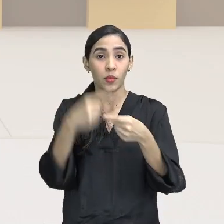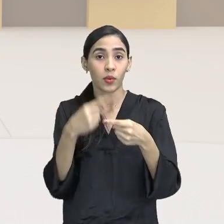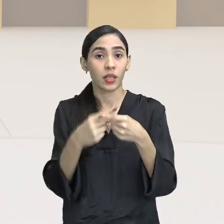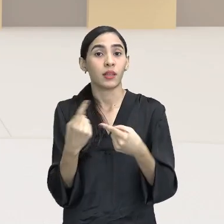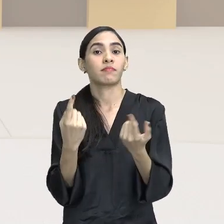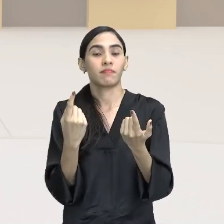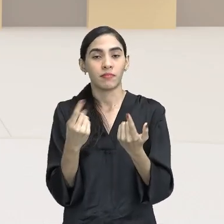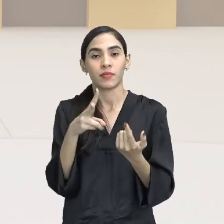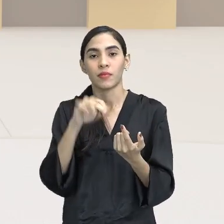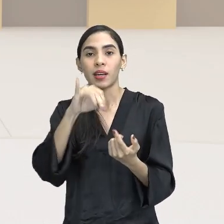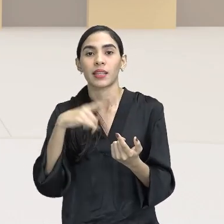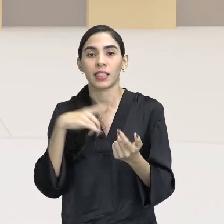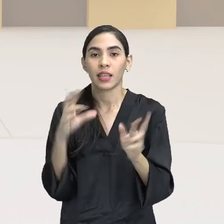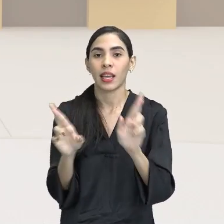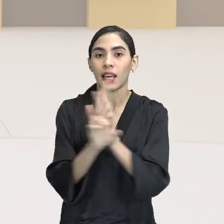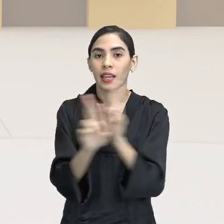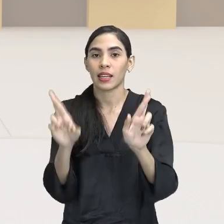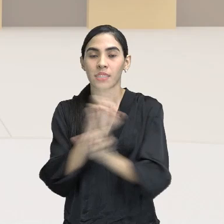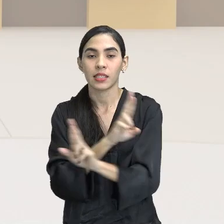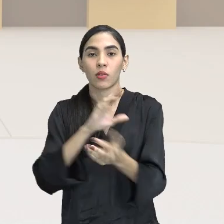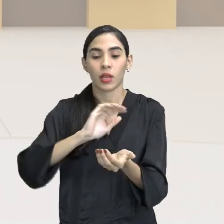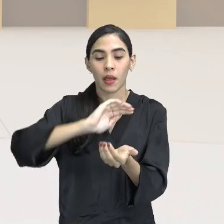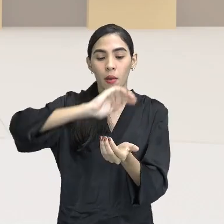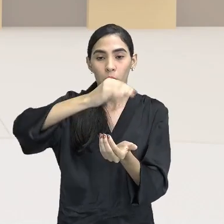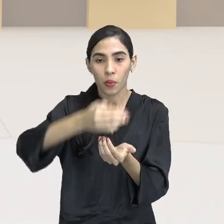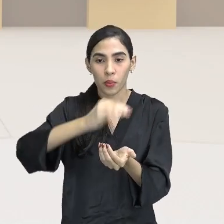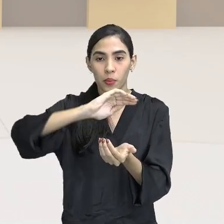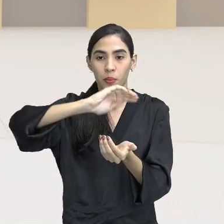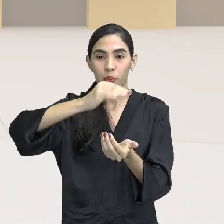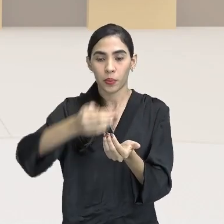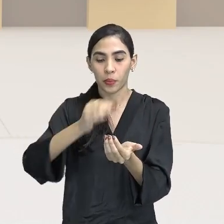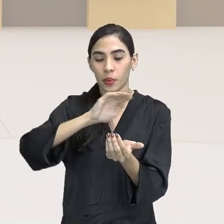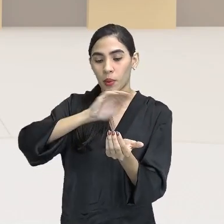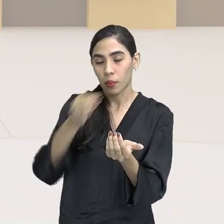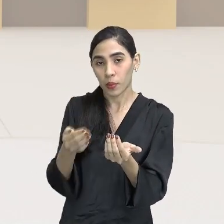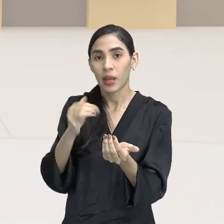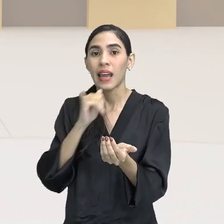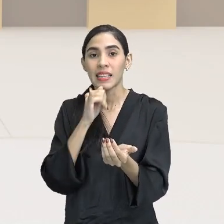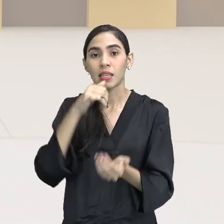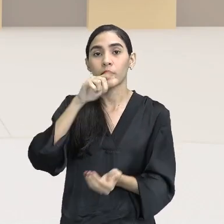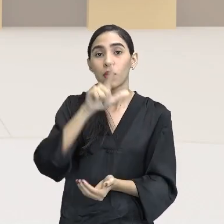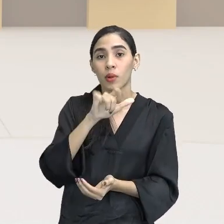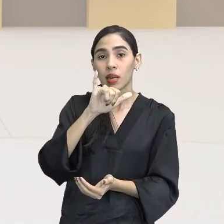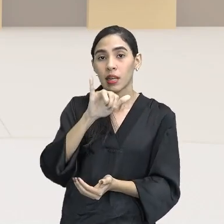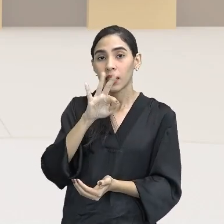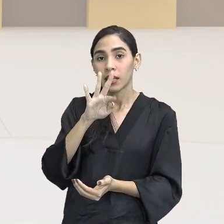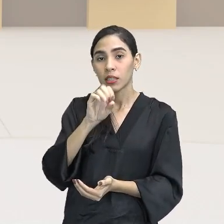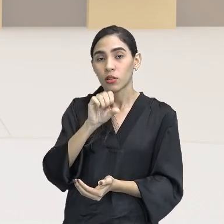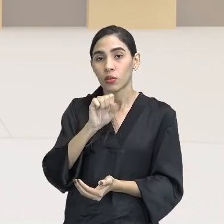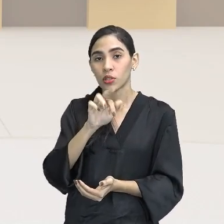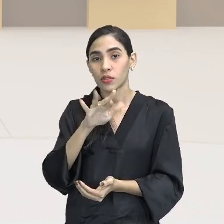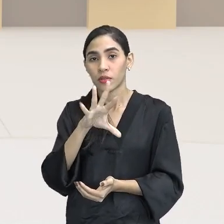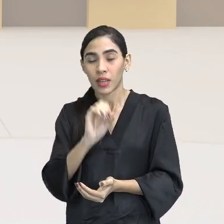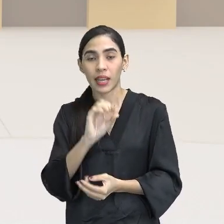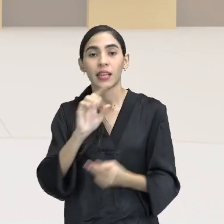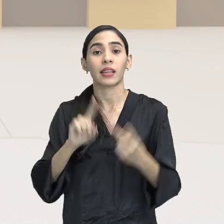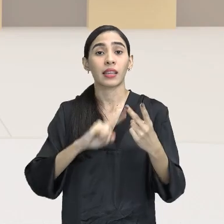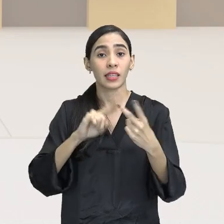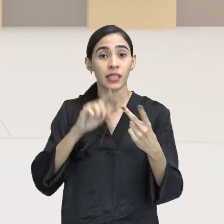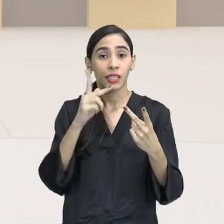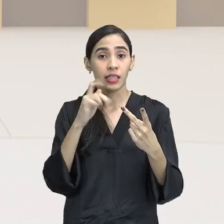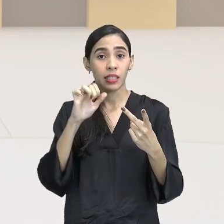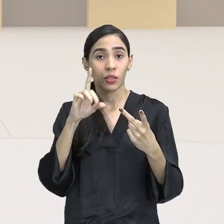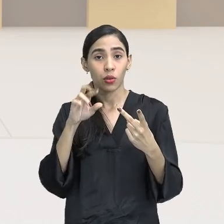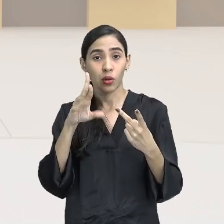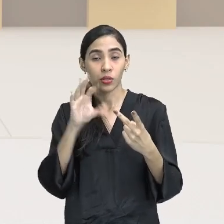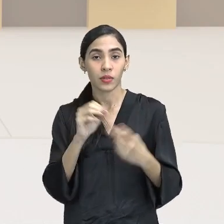vai estar relacionado aí com as camadas da Terra, no caso a litosfera, também a hidrosfera, por exemplo.